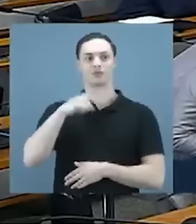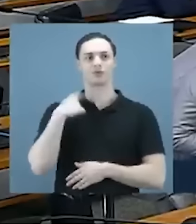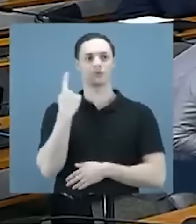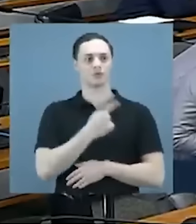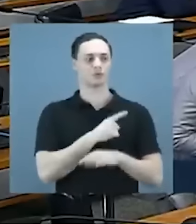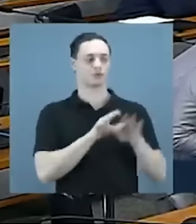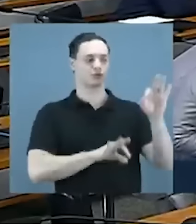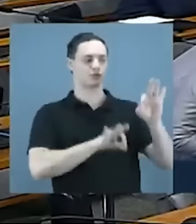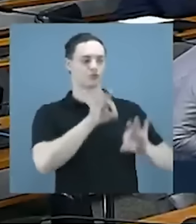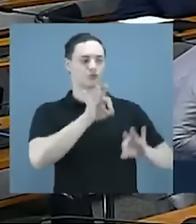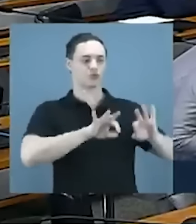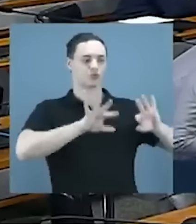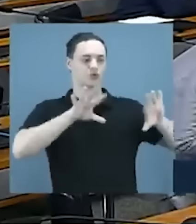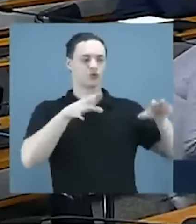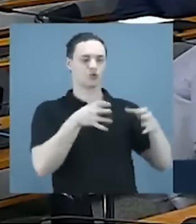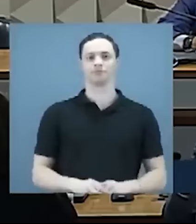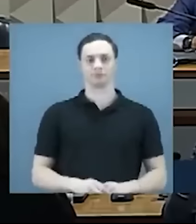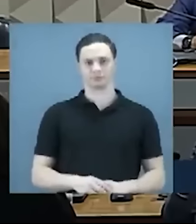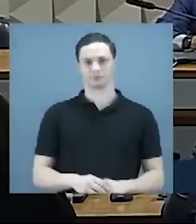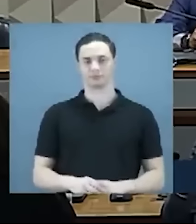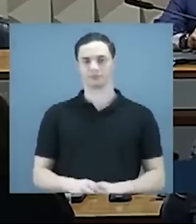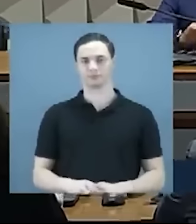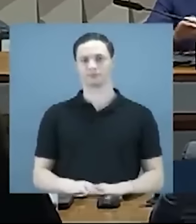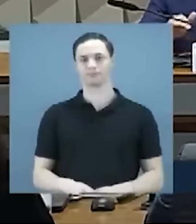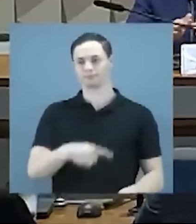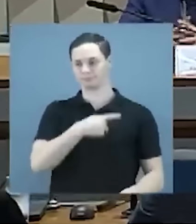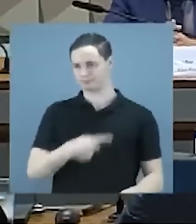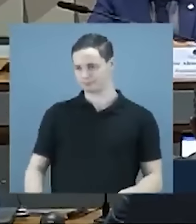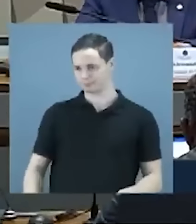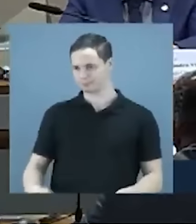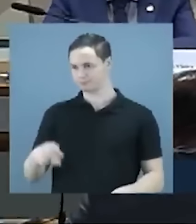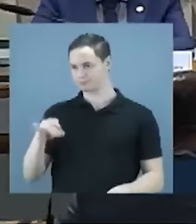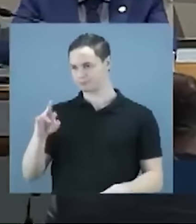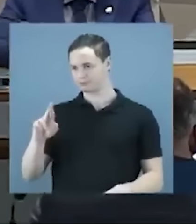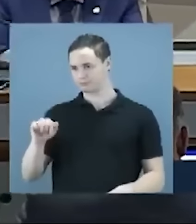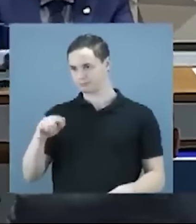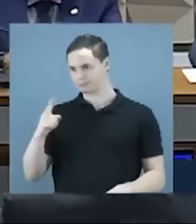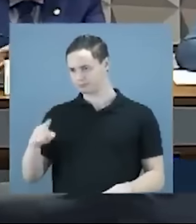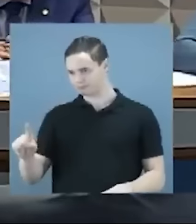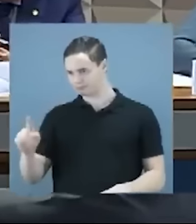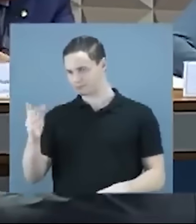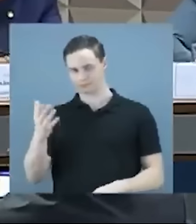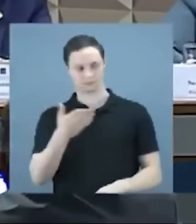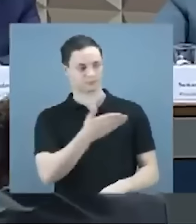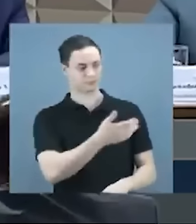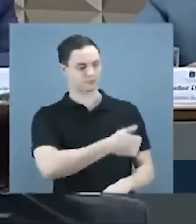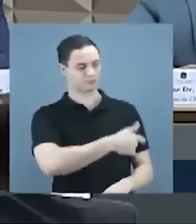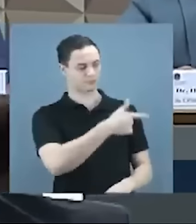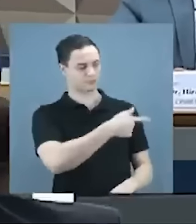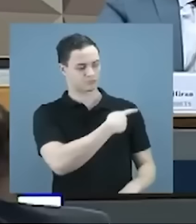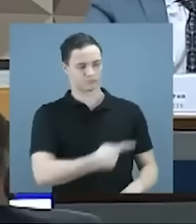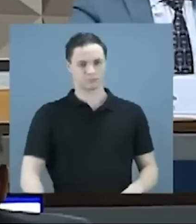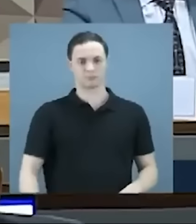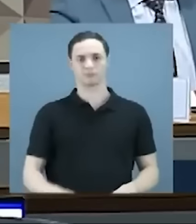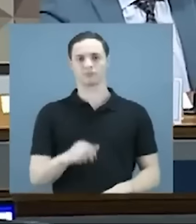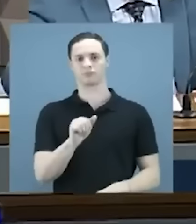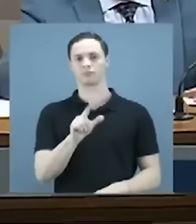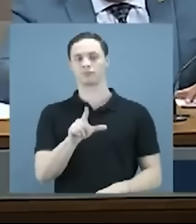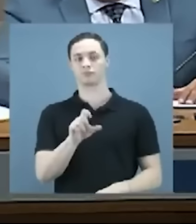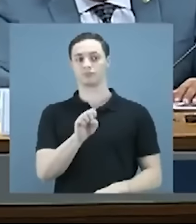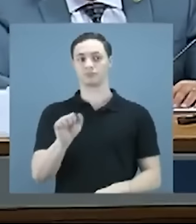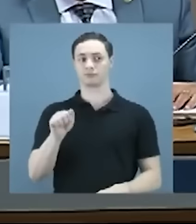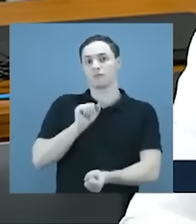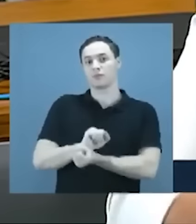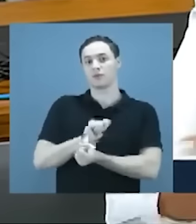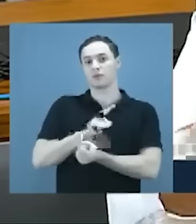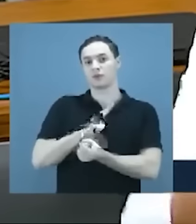diretora da comissão Senador Iran Gonçalves escolhido Presidente Alessandro Vieira o vice e a soria tronick como